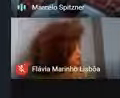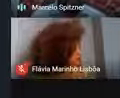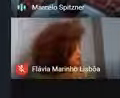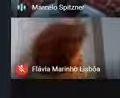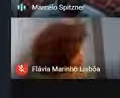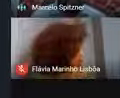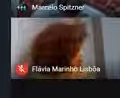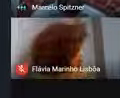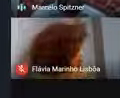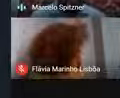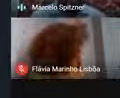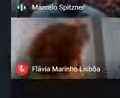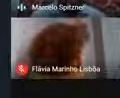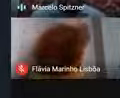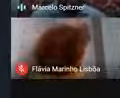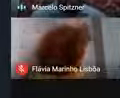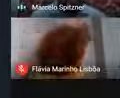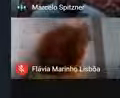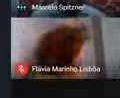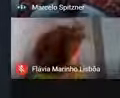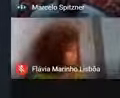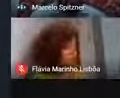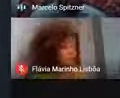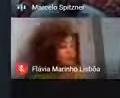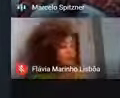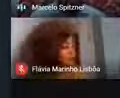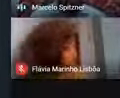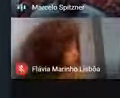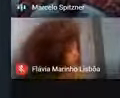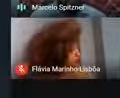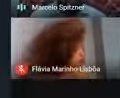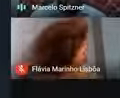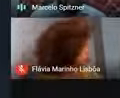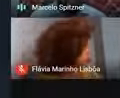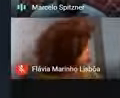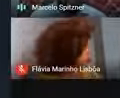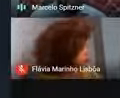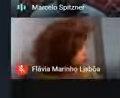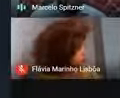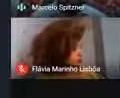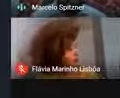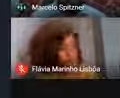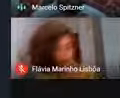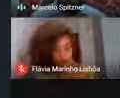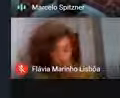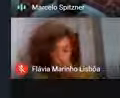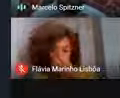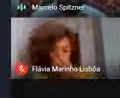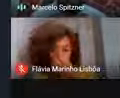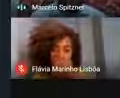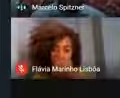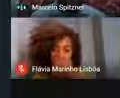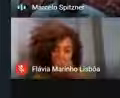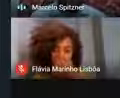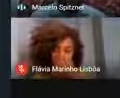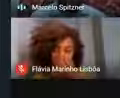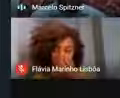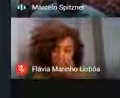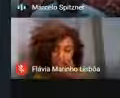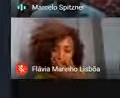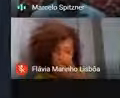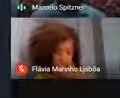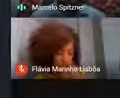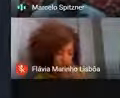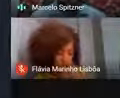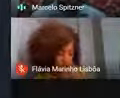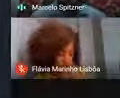Fez o magistério, sua companhia de vida, lutando na Assembleia pelo direito à educação de qualidade, incentivo